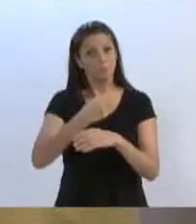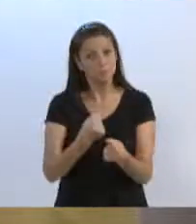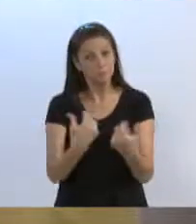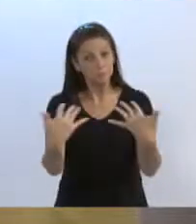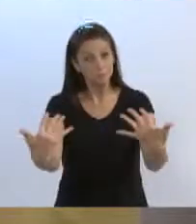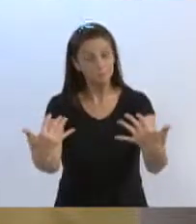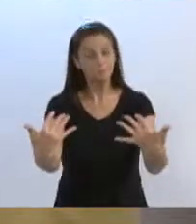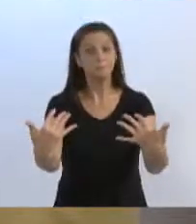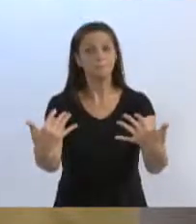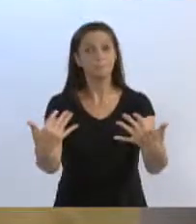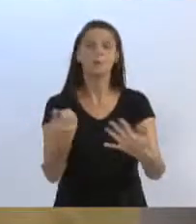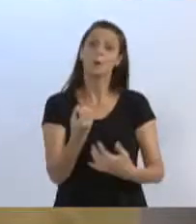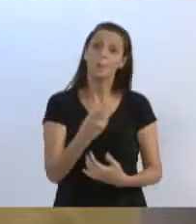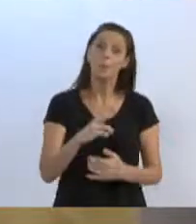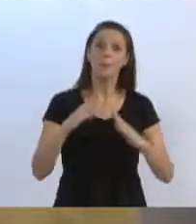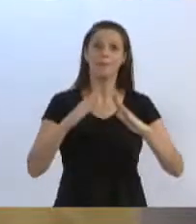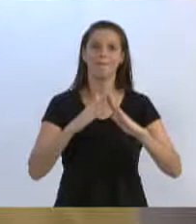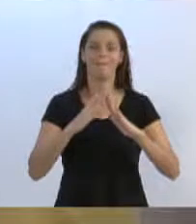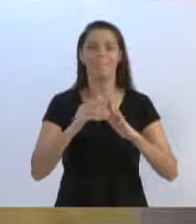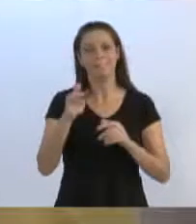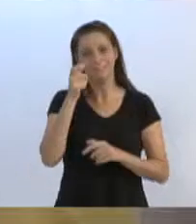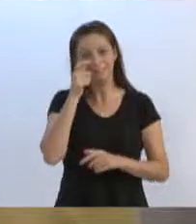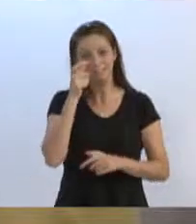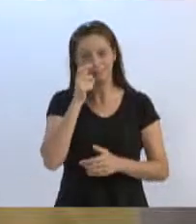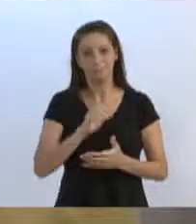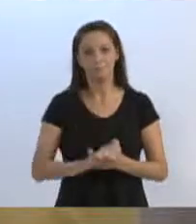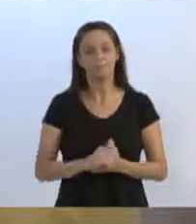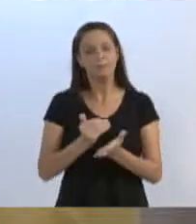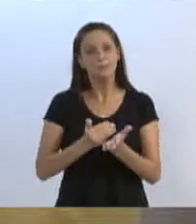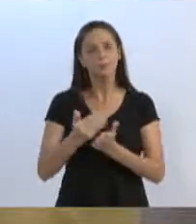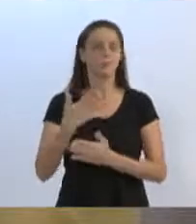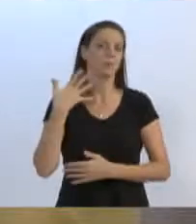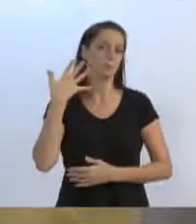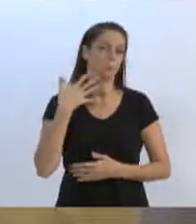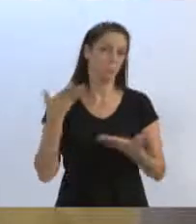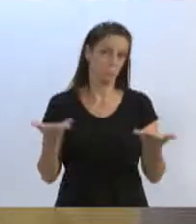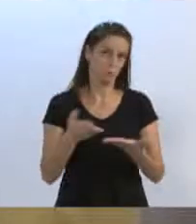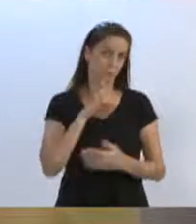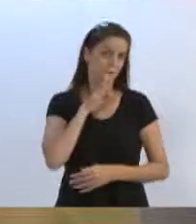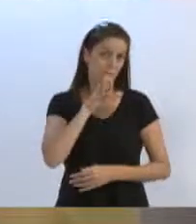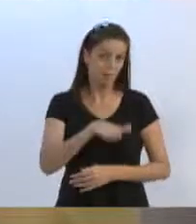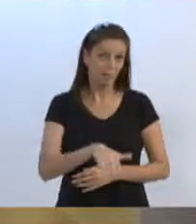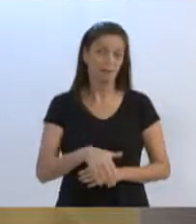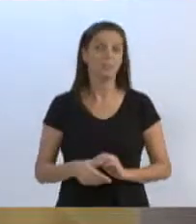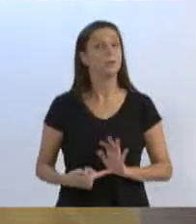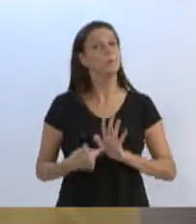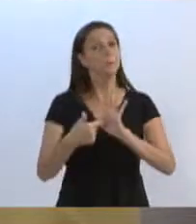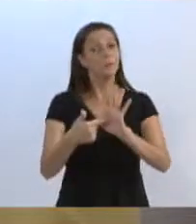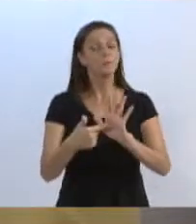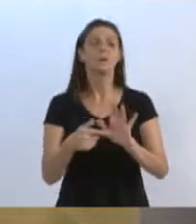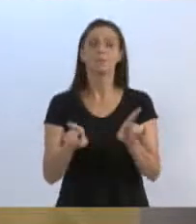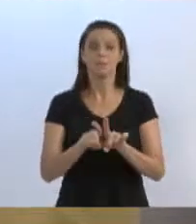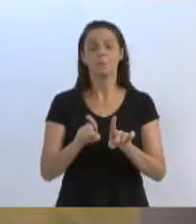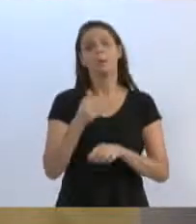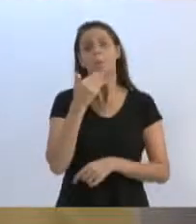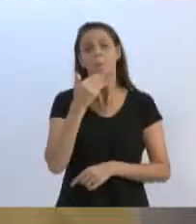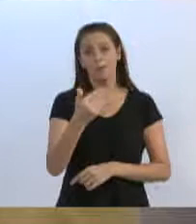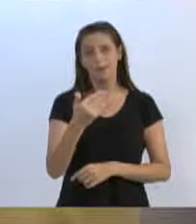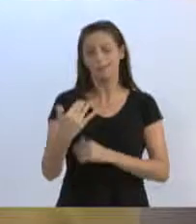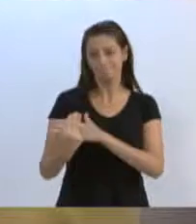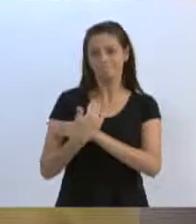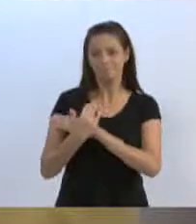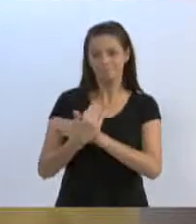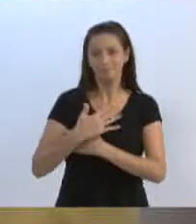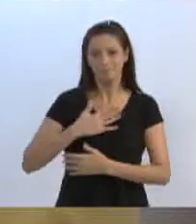aqui presentes em seus lares quero começar meu pronunciamento na tarde de hoje mostrando inclusive solicitando auxílio aqui da tv